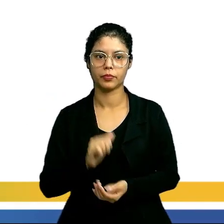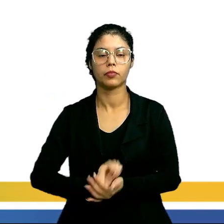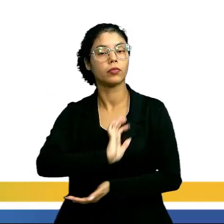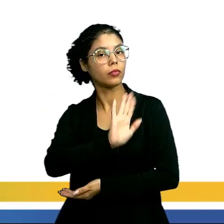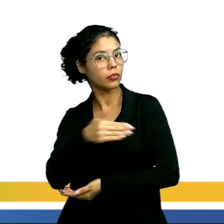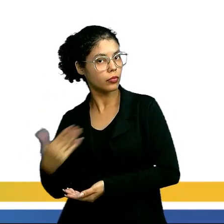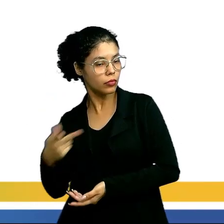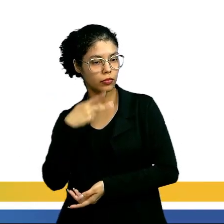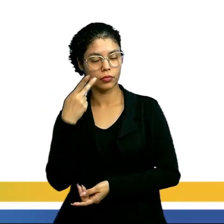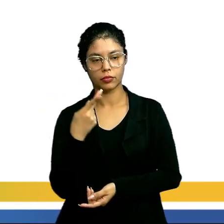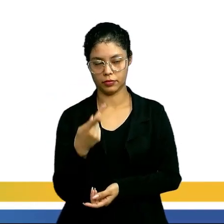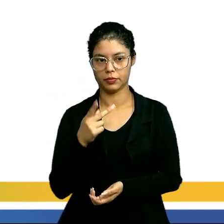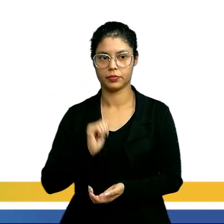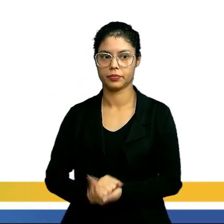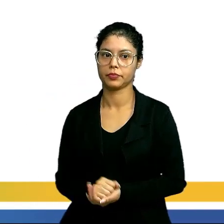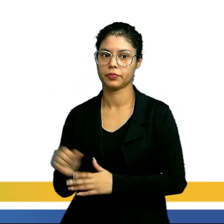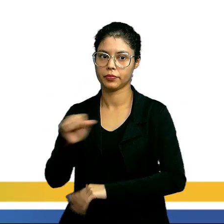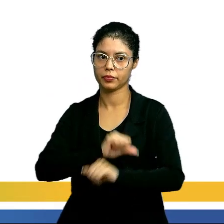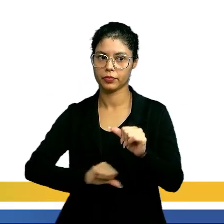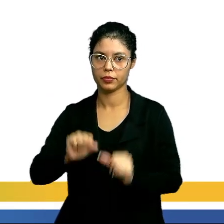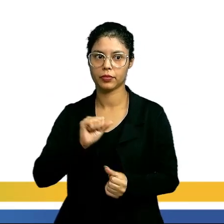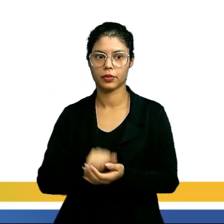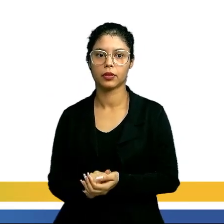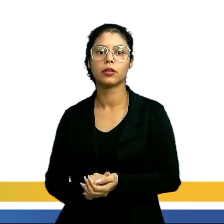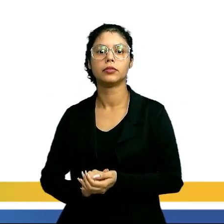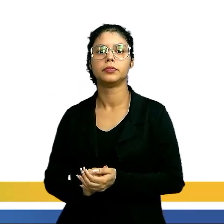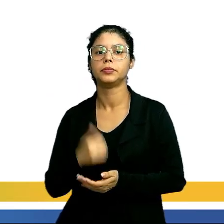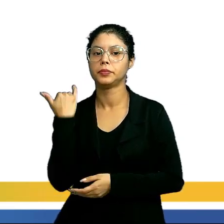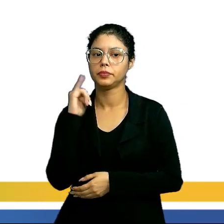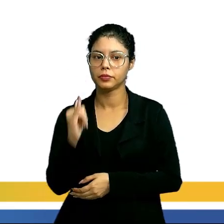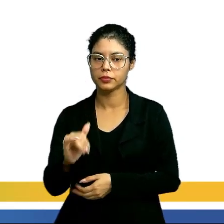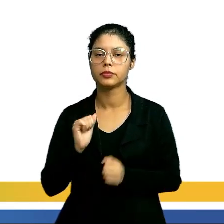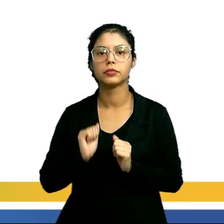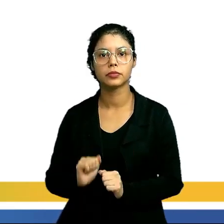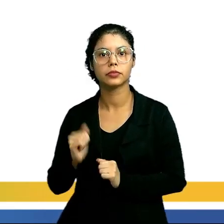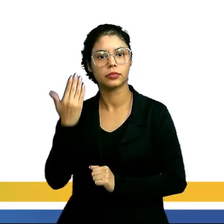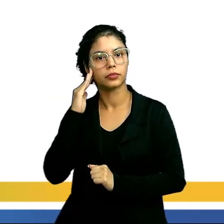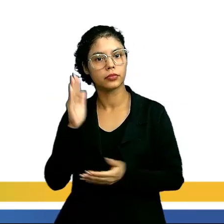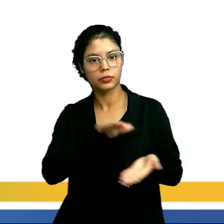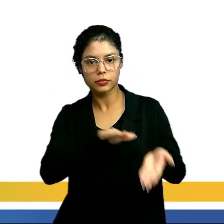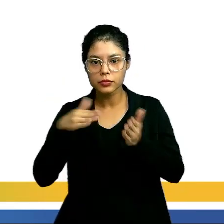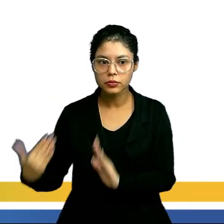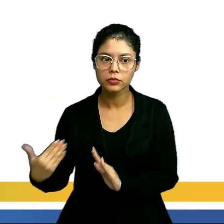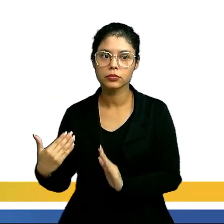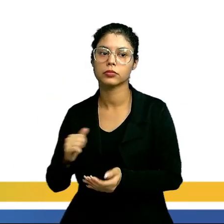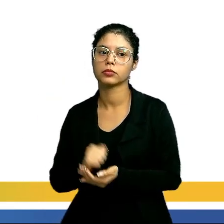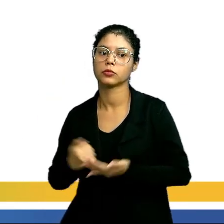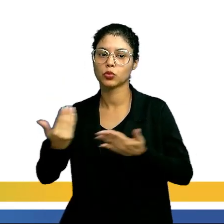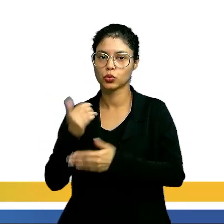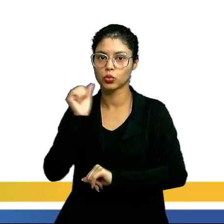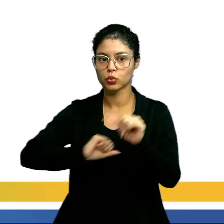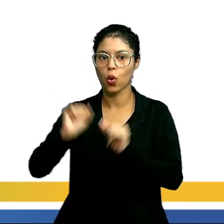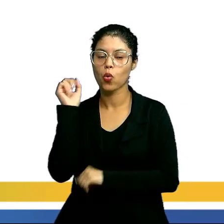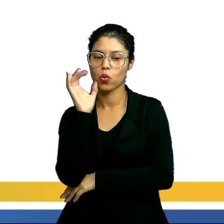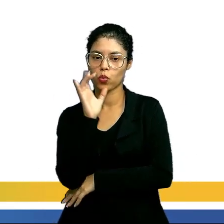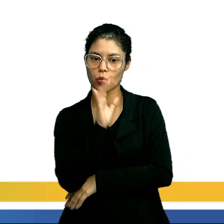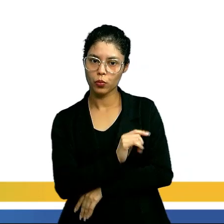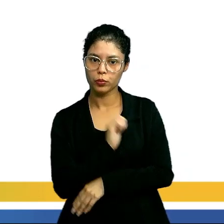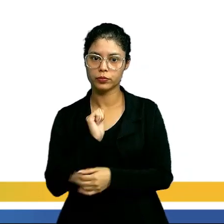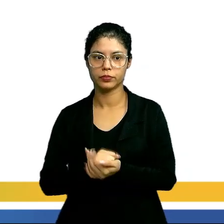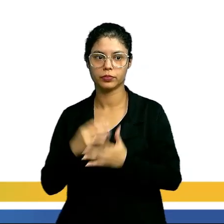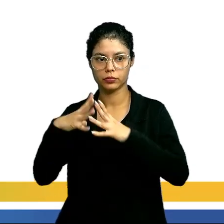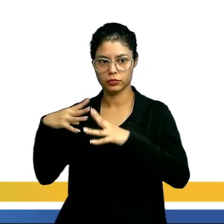Quando falamos nas transformações de energia, temos de entender que parte da energia ela é convertida em calor, que